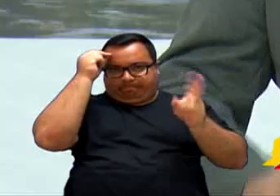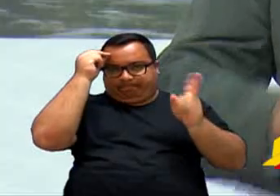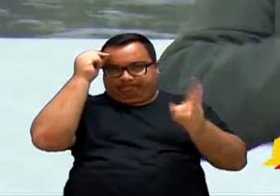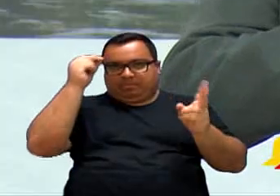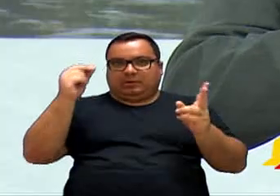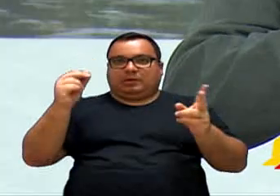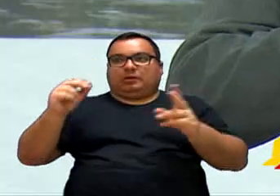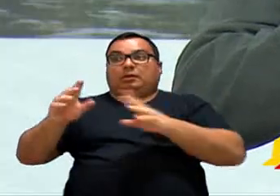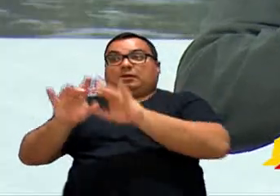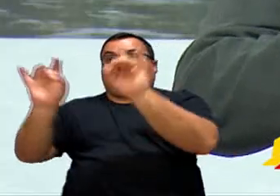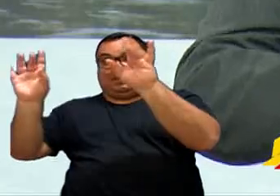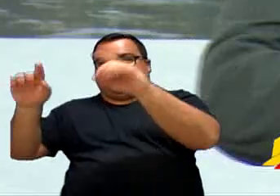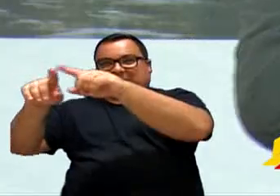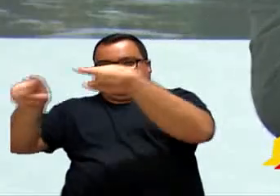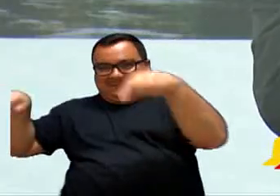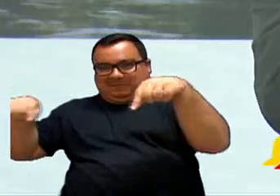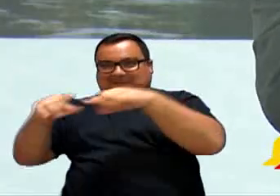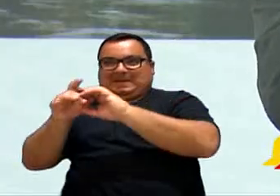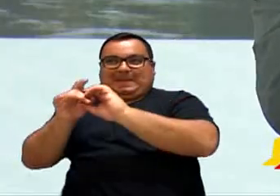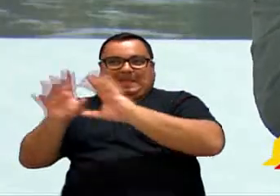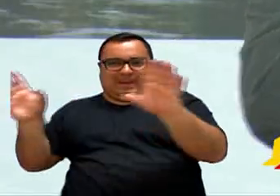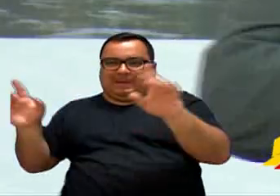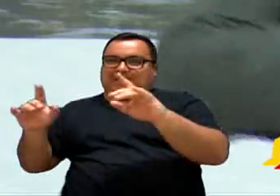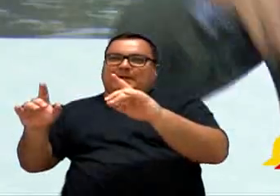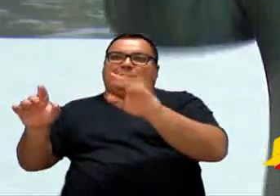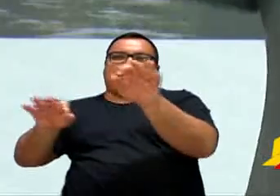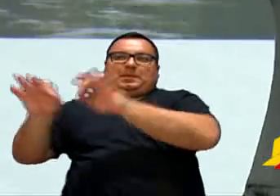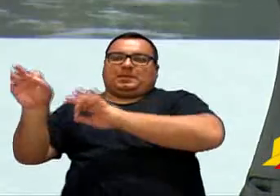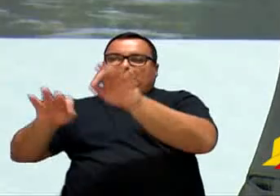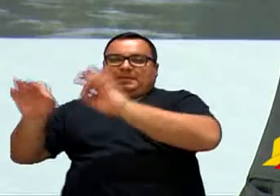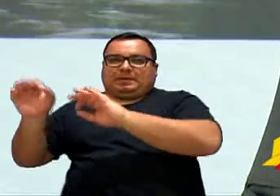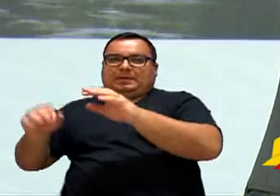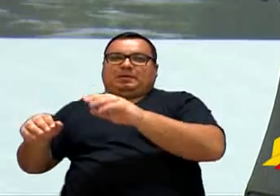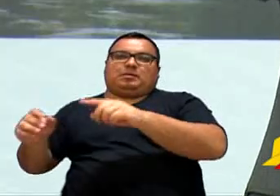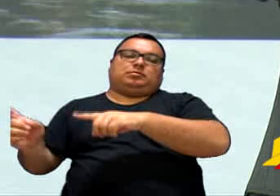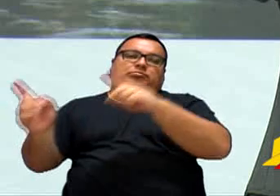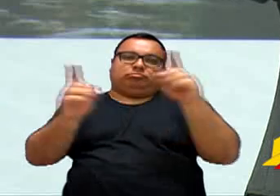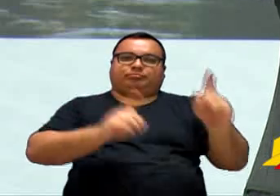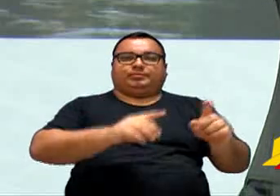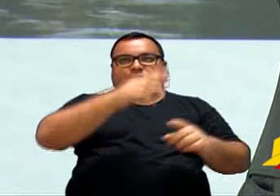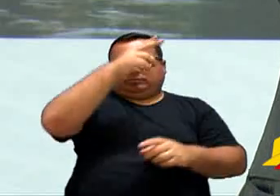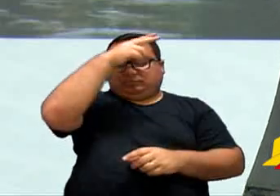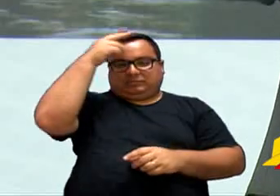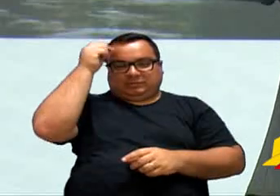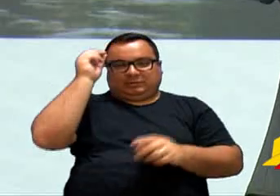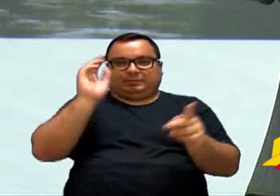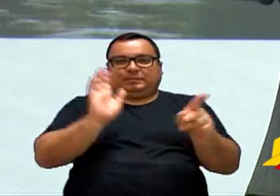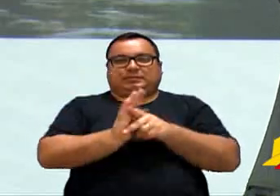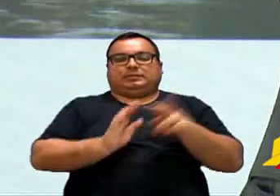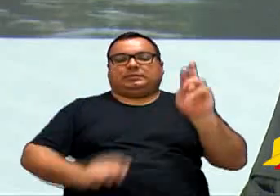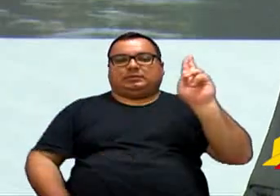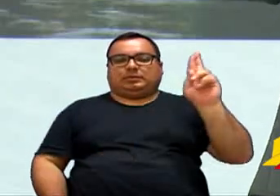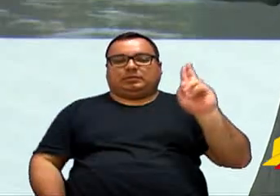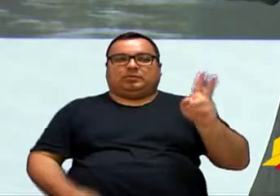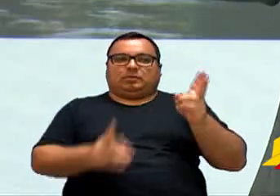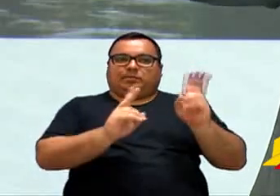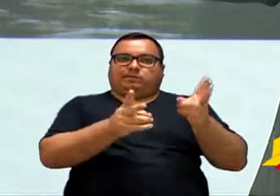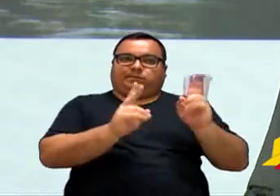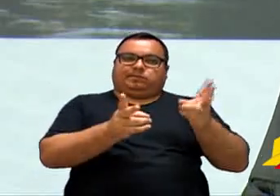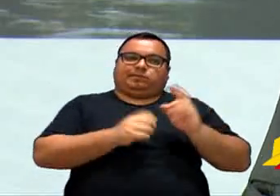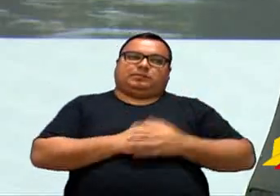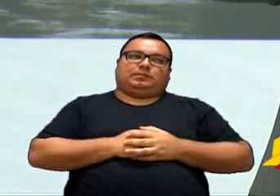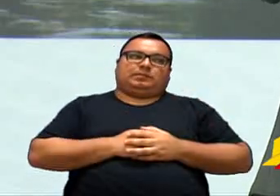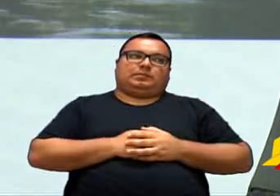ser uma área de especial interesse para a regularização fundiária e passa a ser uma área dominial. E essa área dominial, nesse